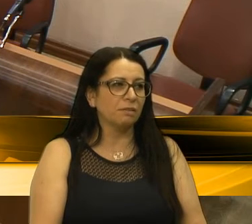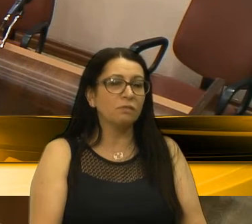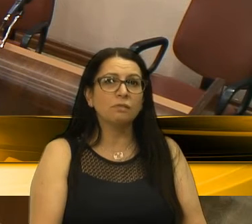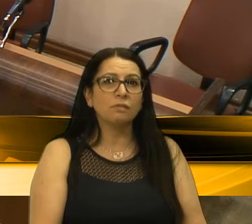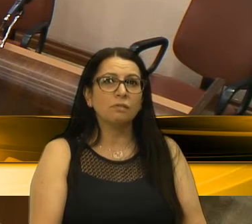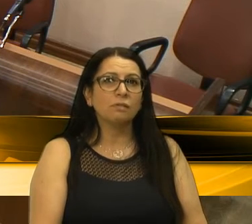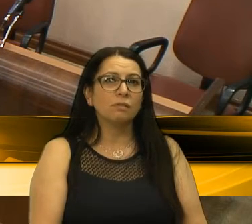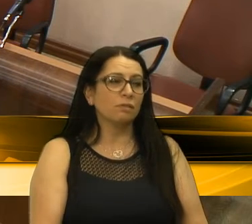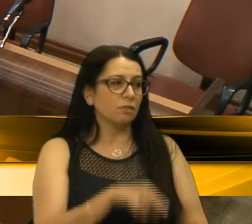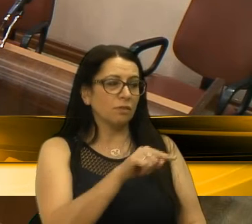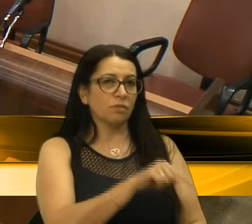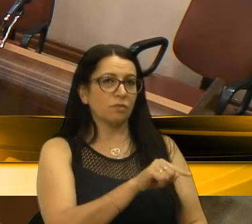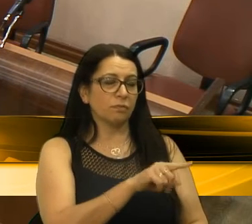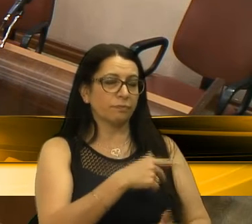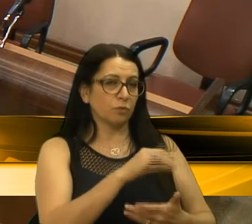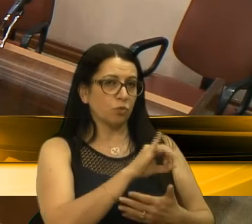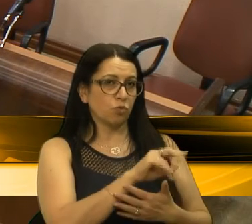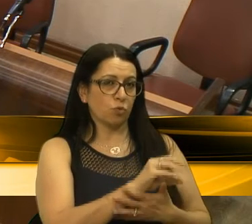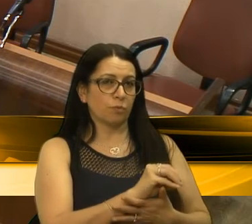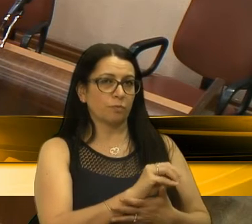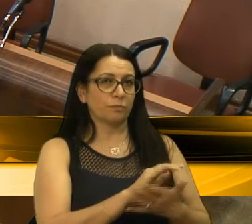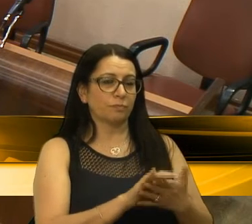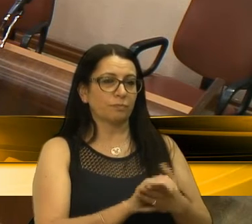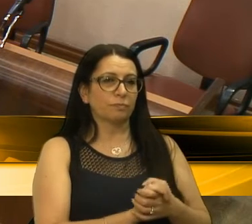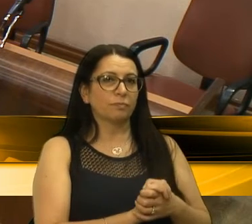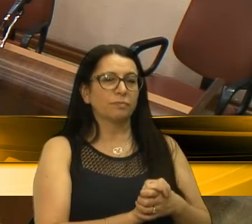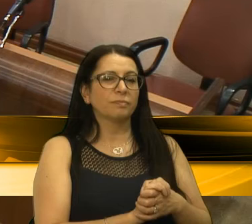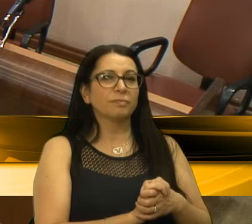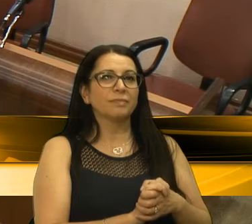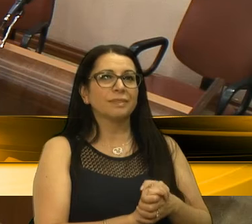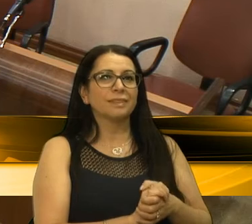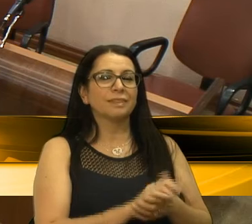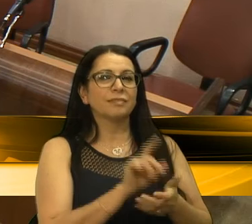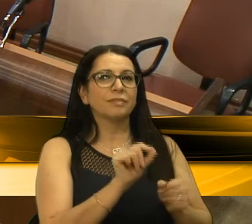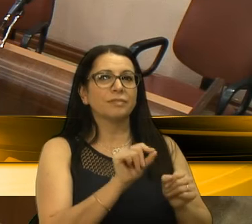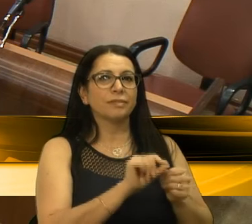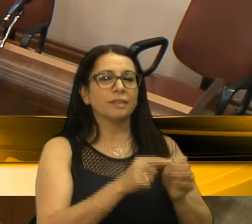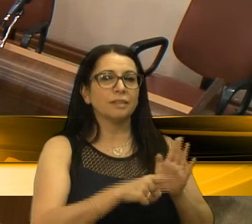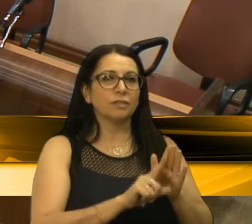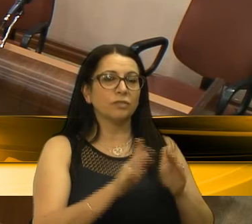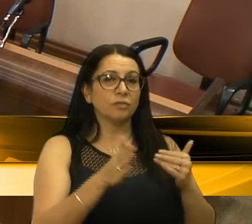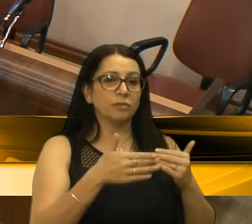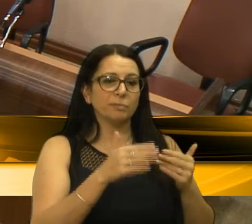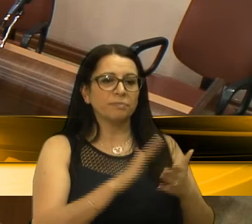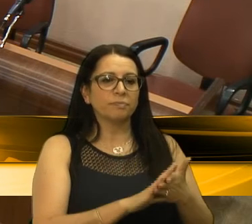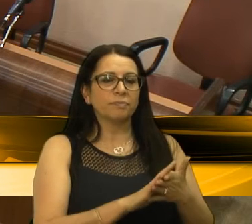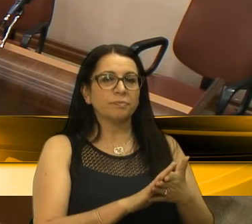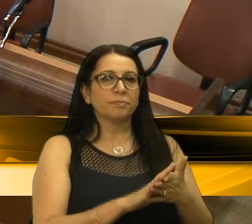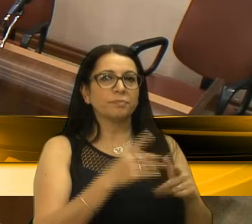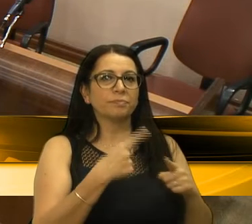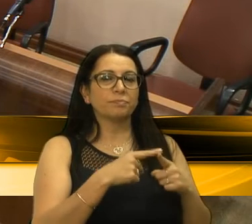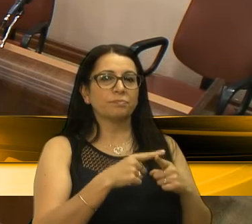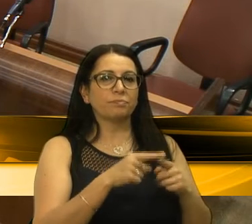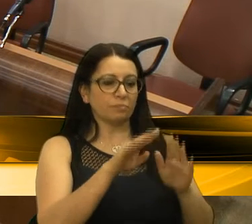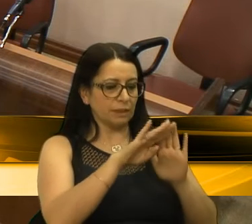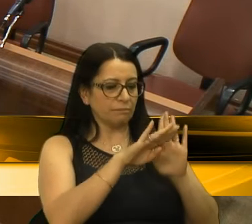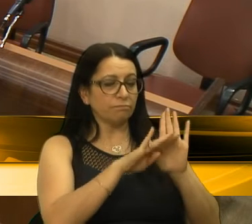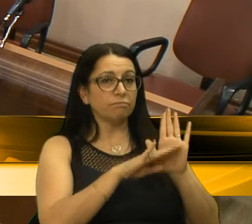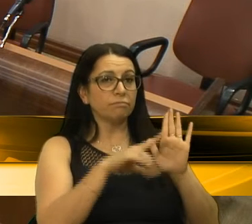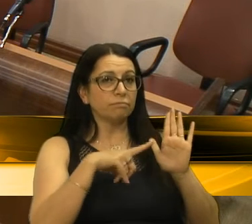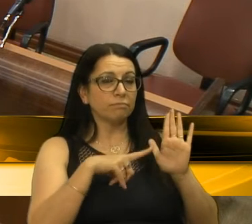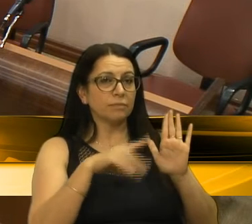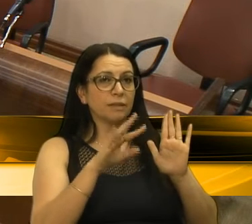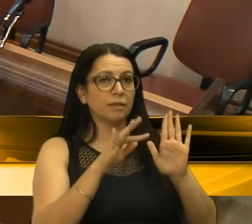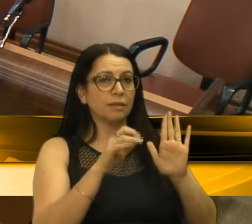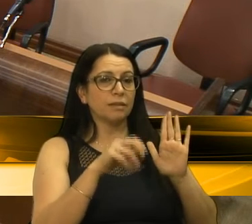Senhor Júlio César Freitas, foi firmado antes do fechamento, até porque uma das cláusulas que previa o TAC,